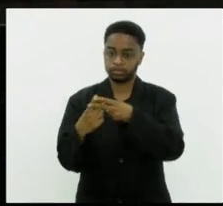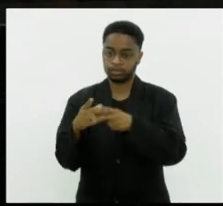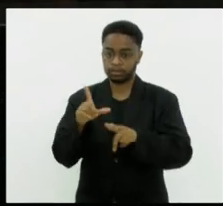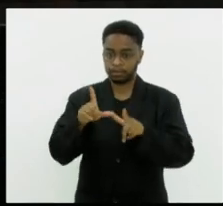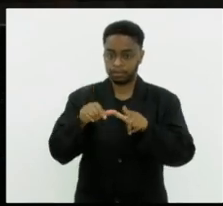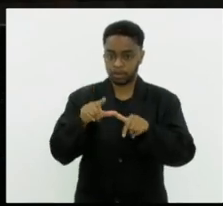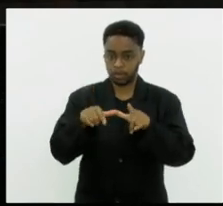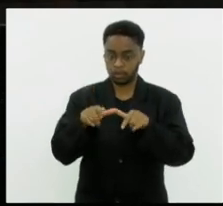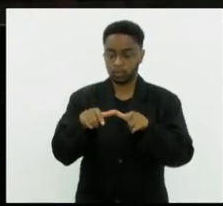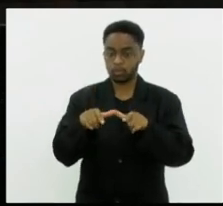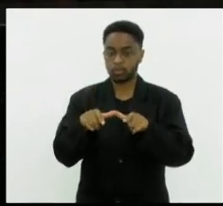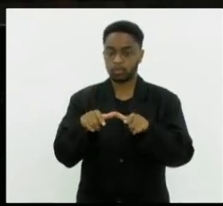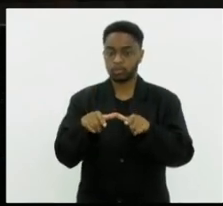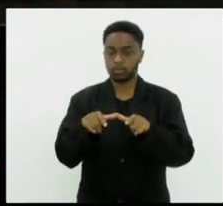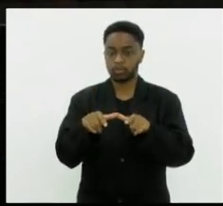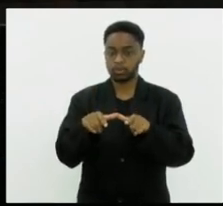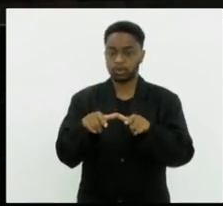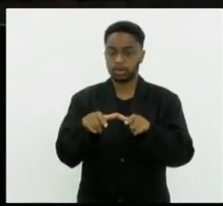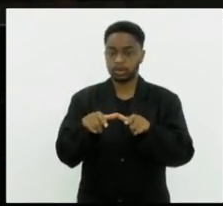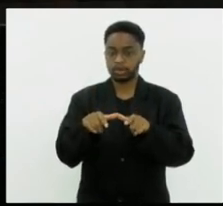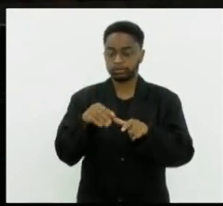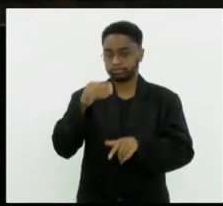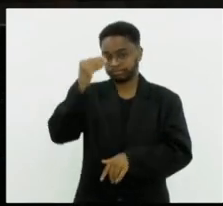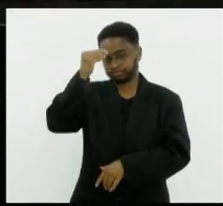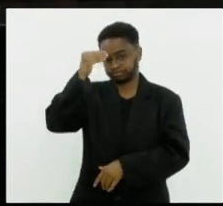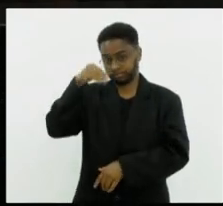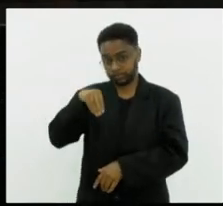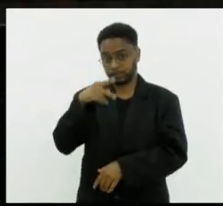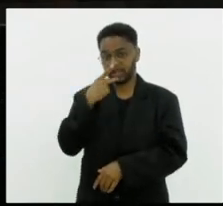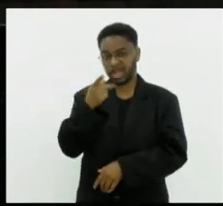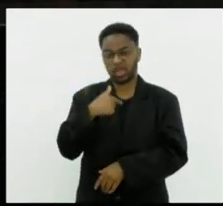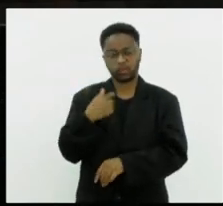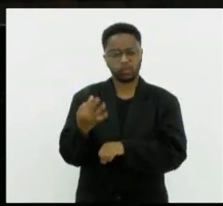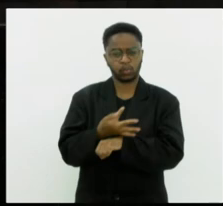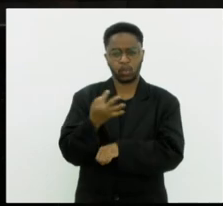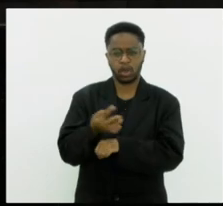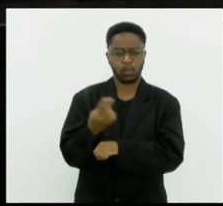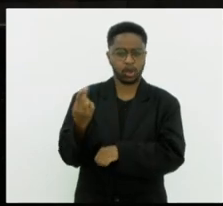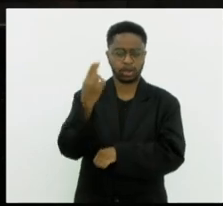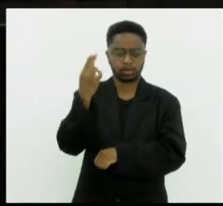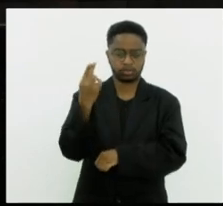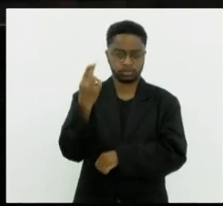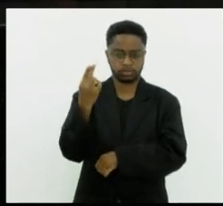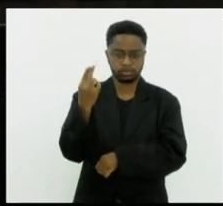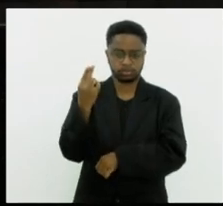derem simplesmente um passo para trás e falar, cara, eu não aguento mais,